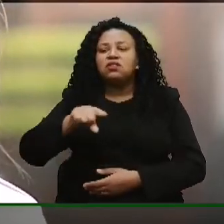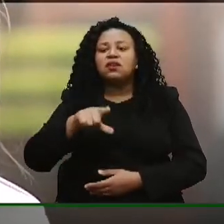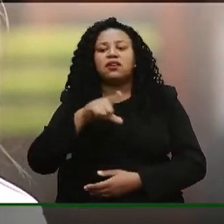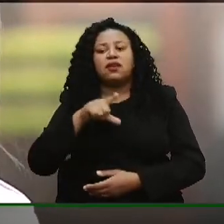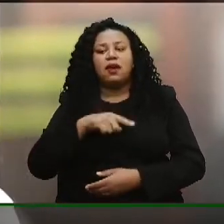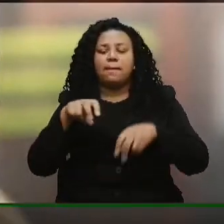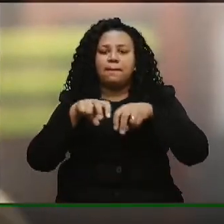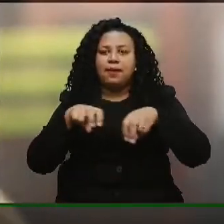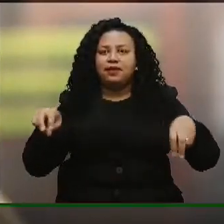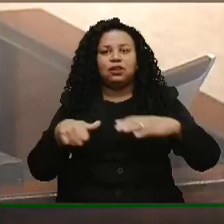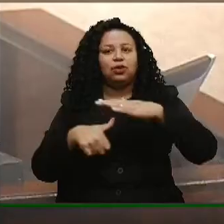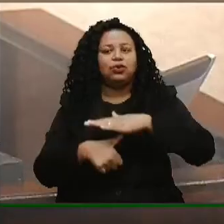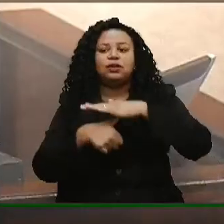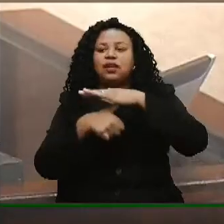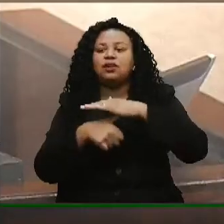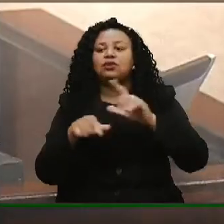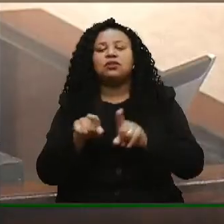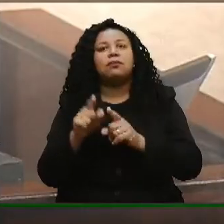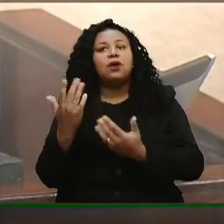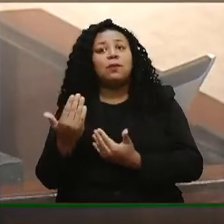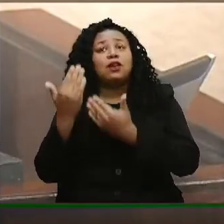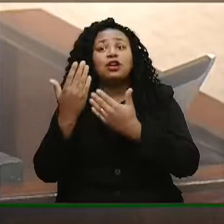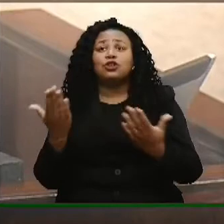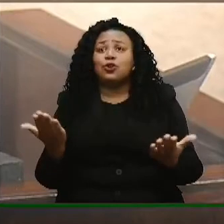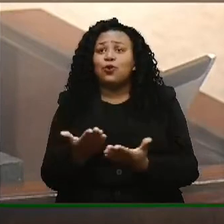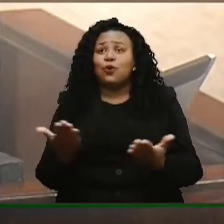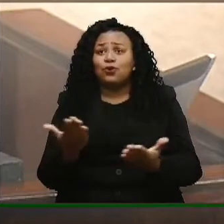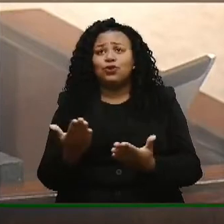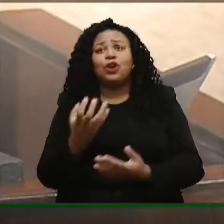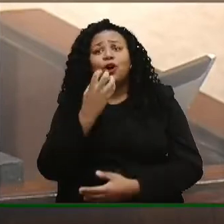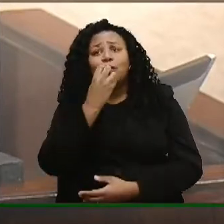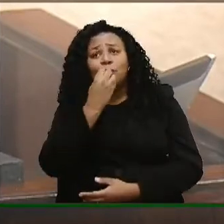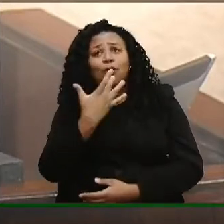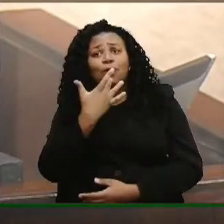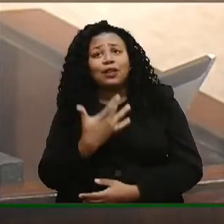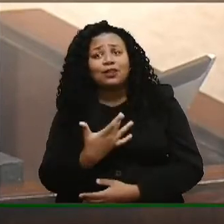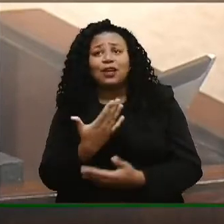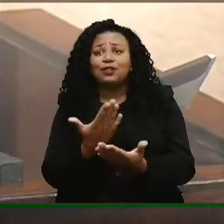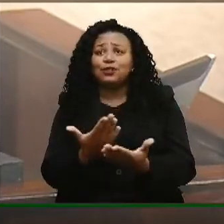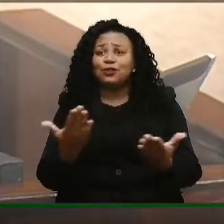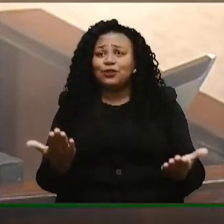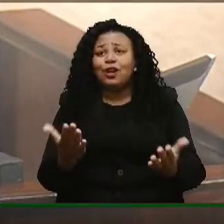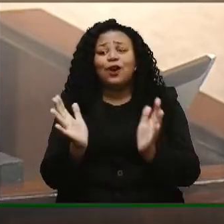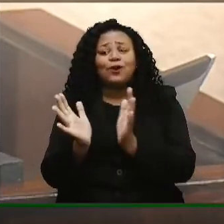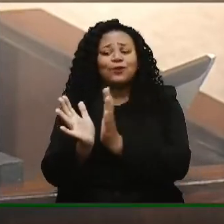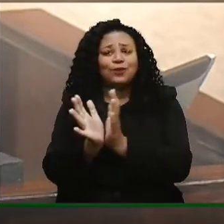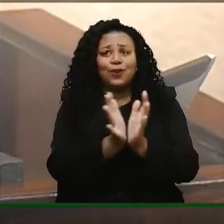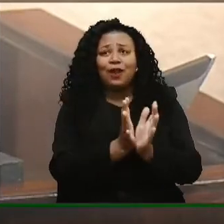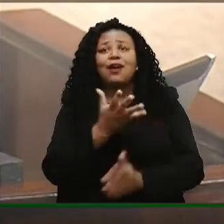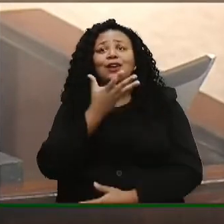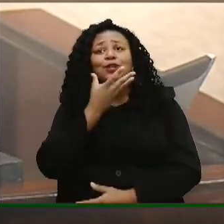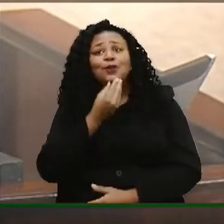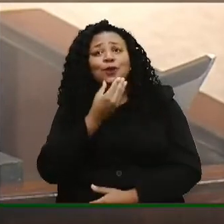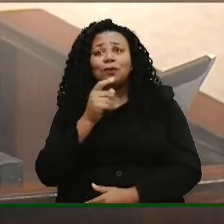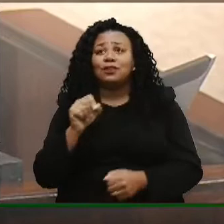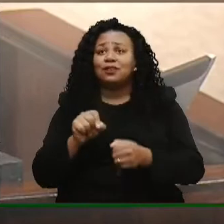essa mesa de autoridades e das homenageadas hoje aqui. Boa tarde a todos, também aos colegas homens